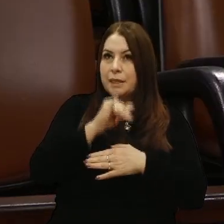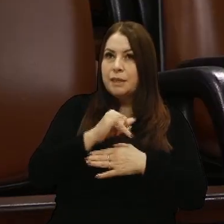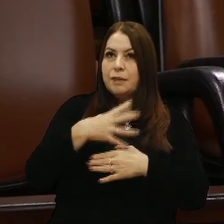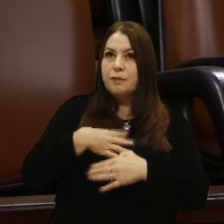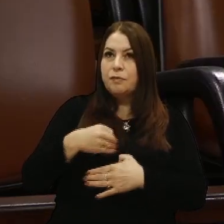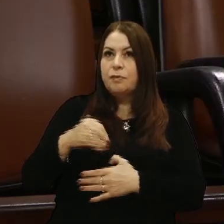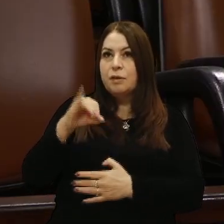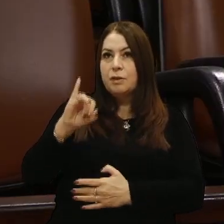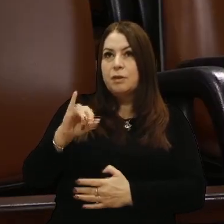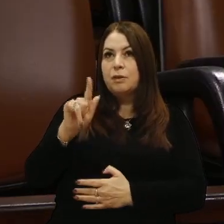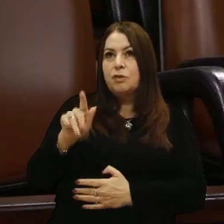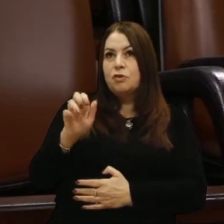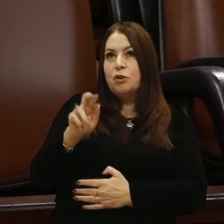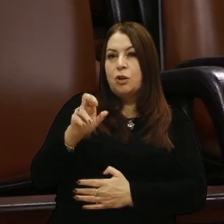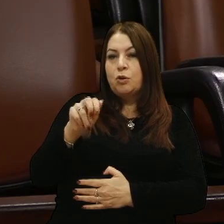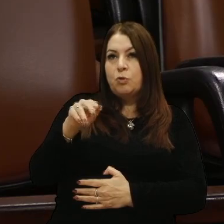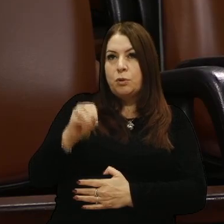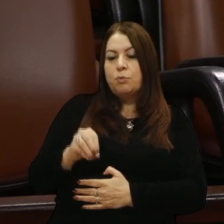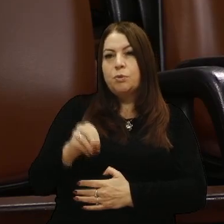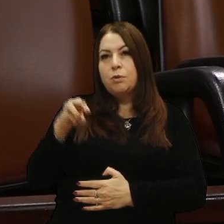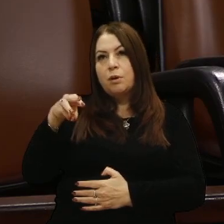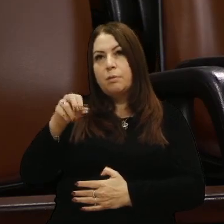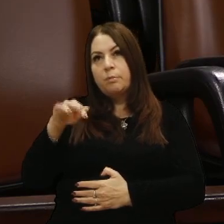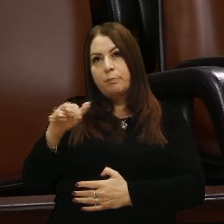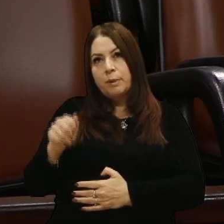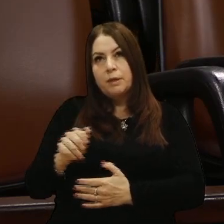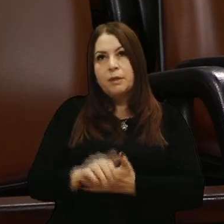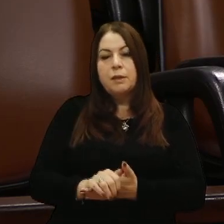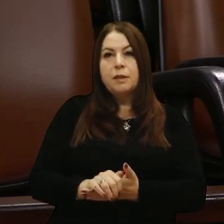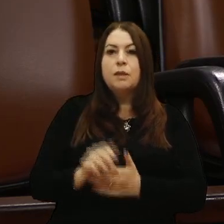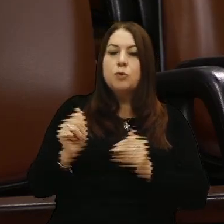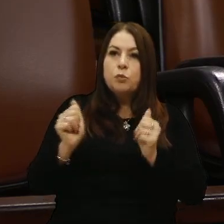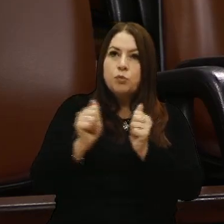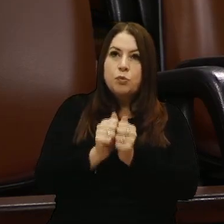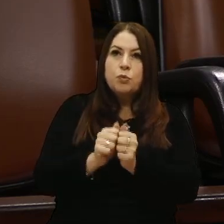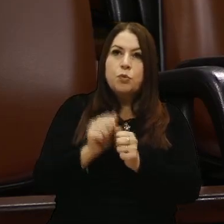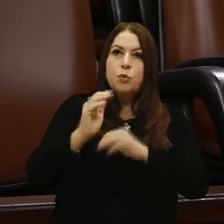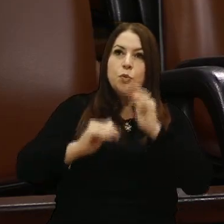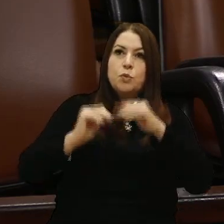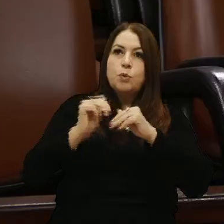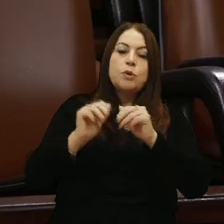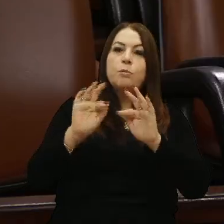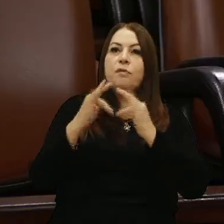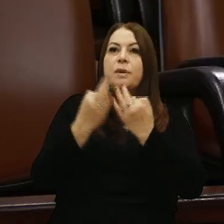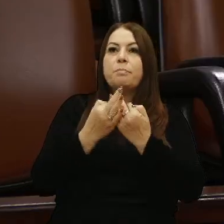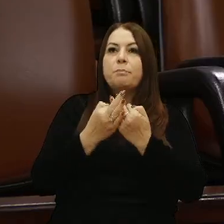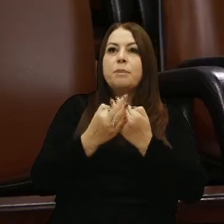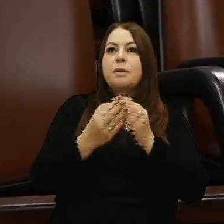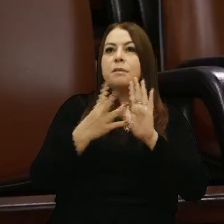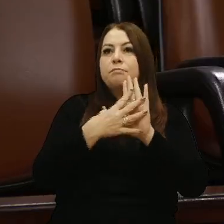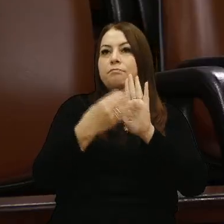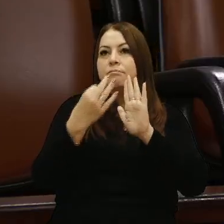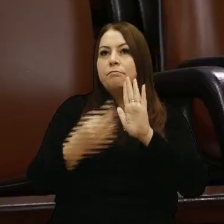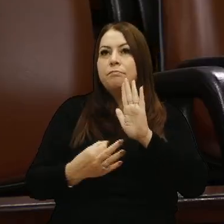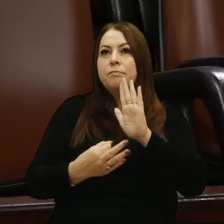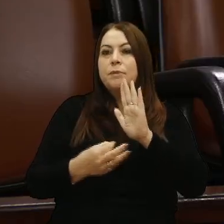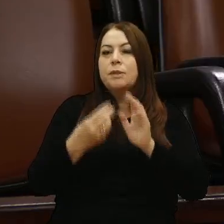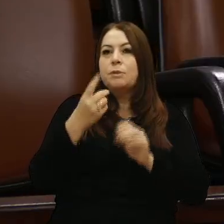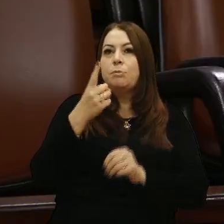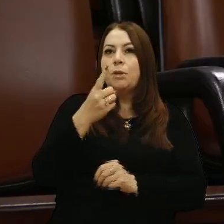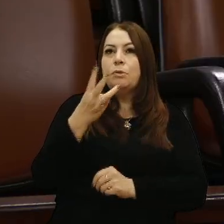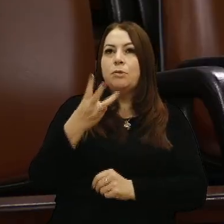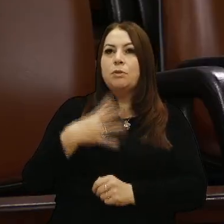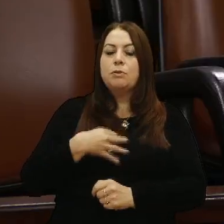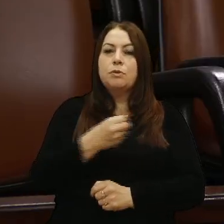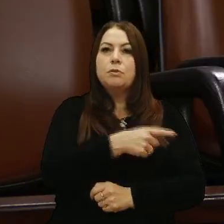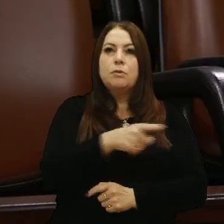filha de Jerônimo de Bastiani e Maria Zanella. Juntos construíram uma família exemplar com 13